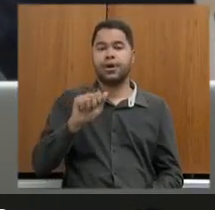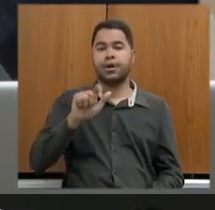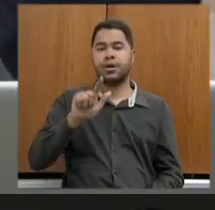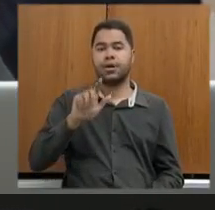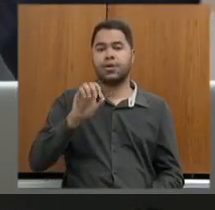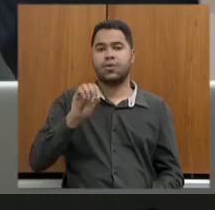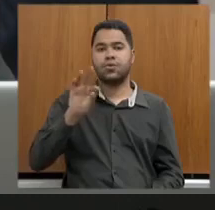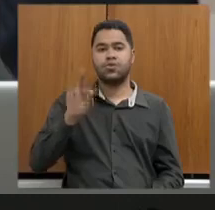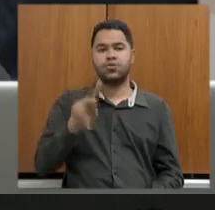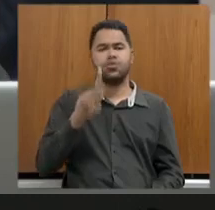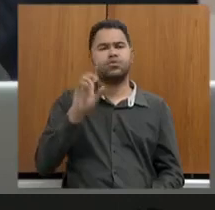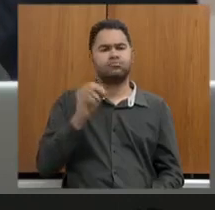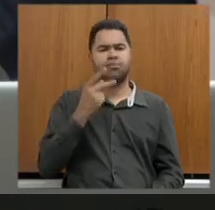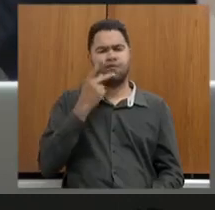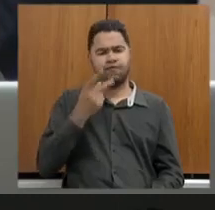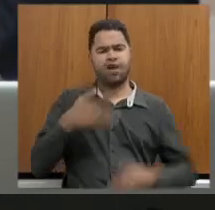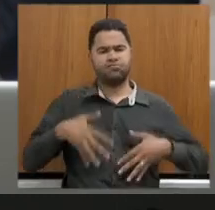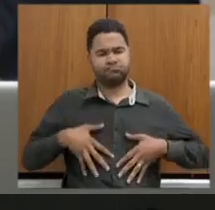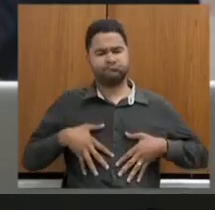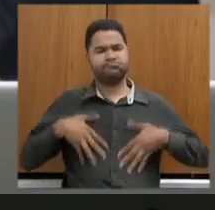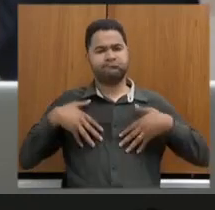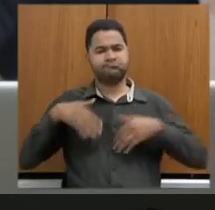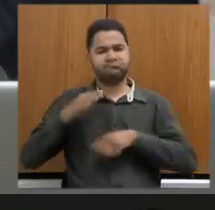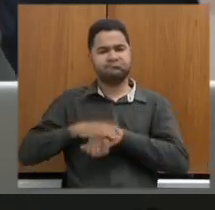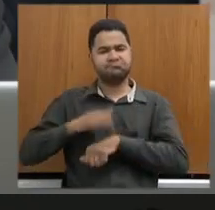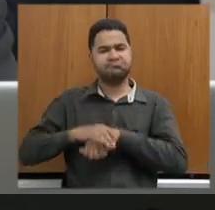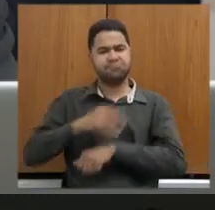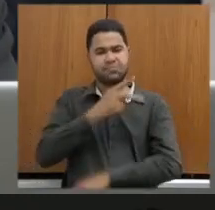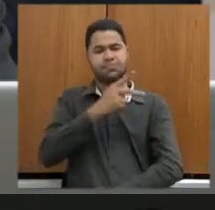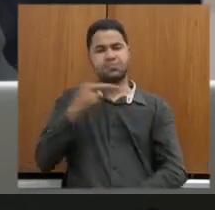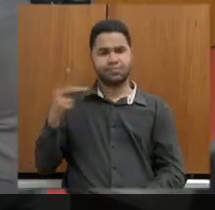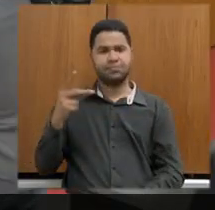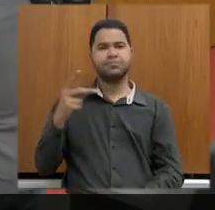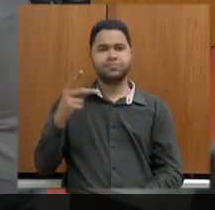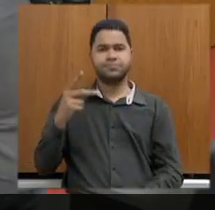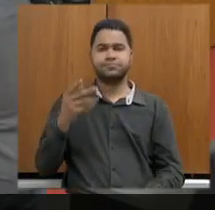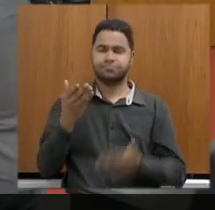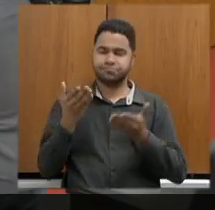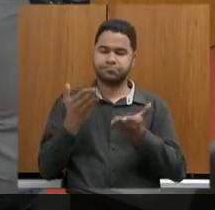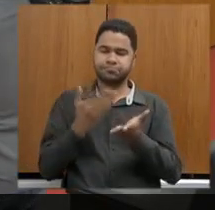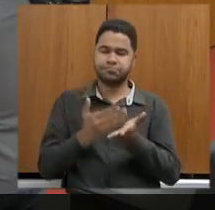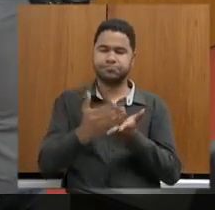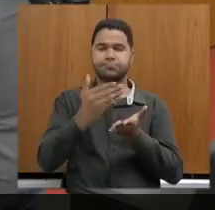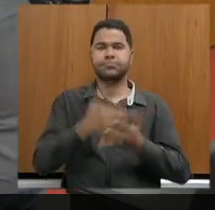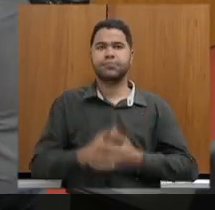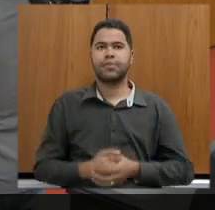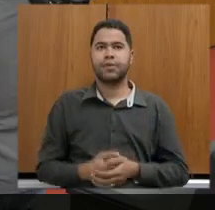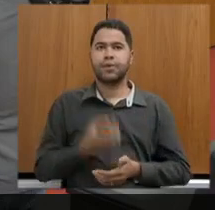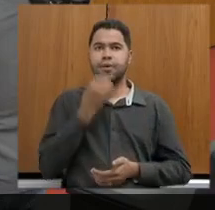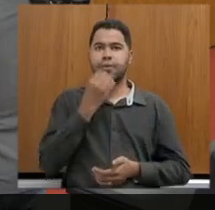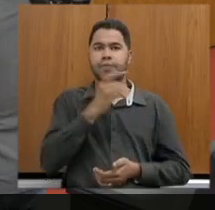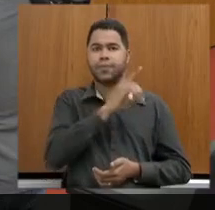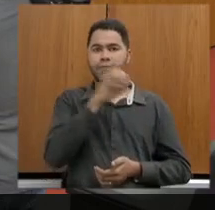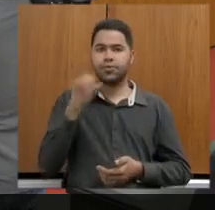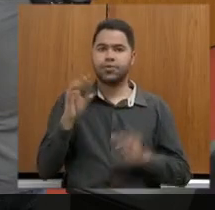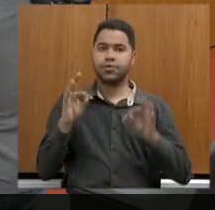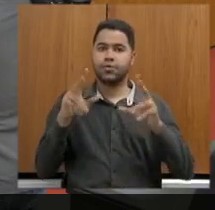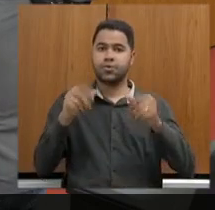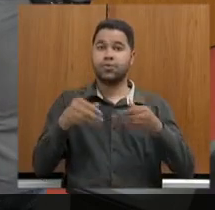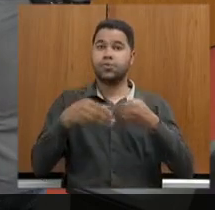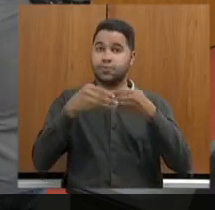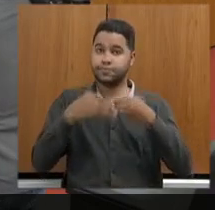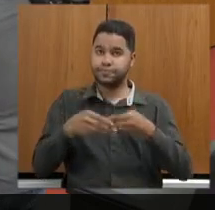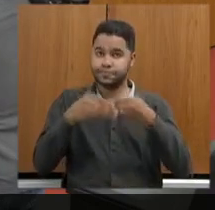falo isso com muito orgulho da iniciativa do nosso Presidente show tem a palavra é muito bom dia a todos que era aqui